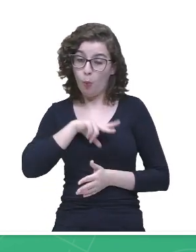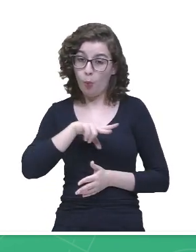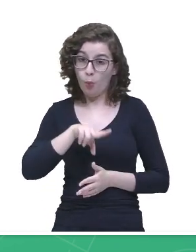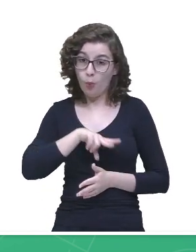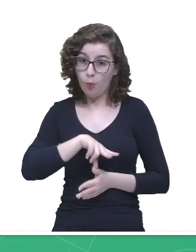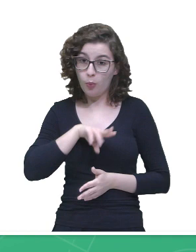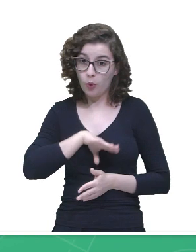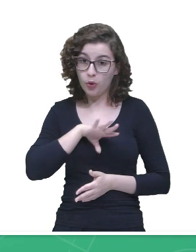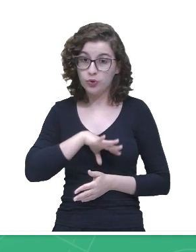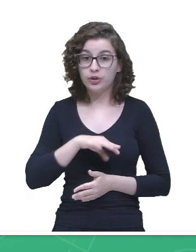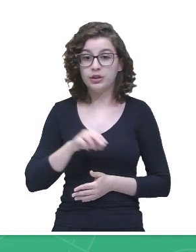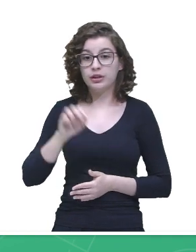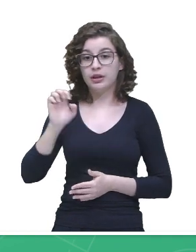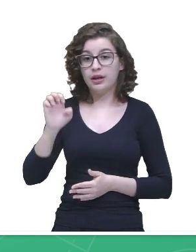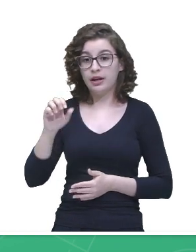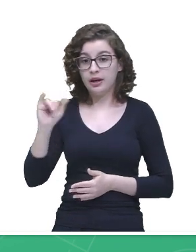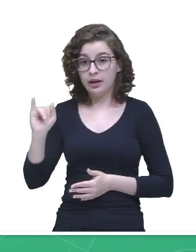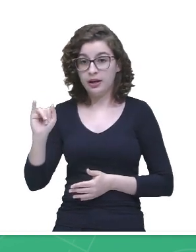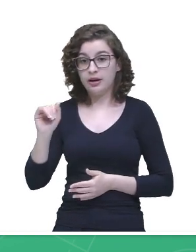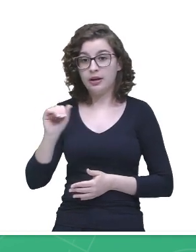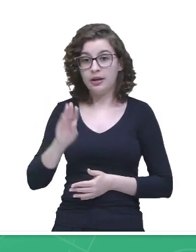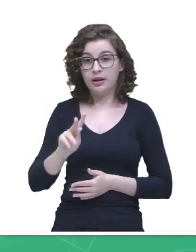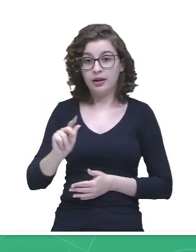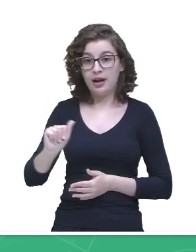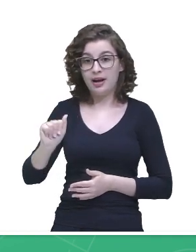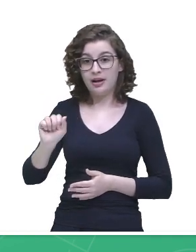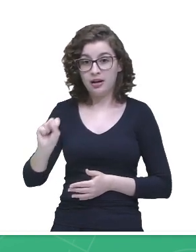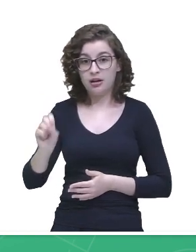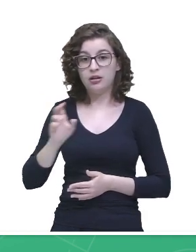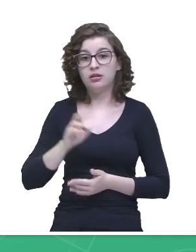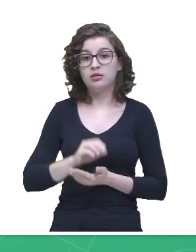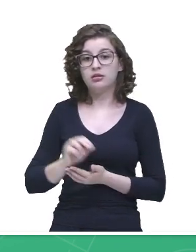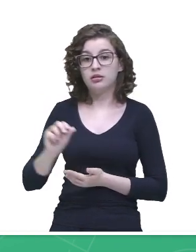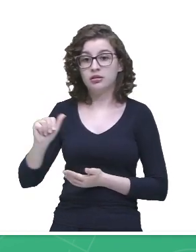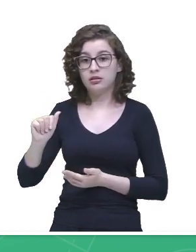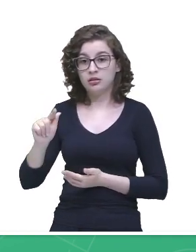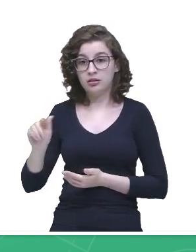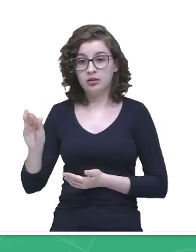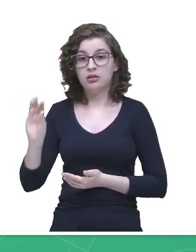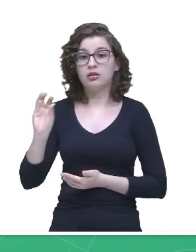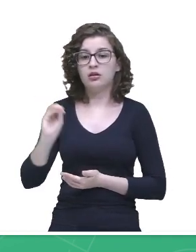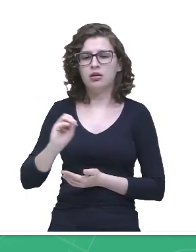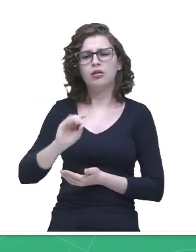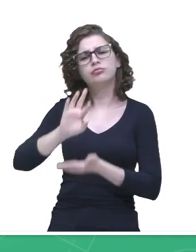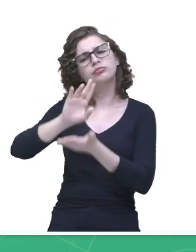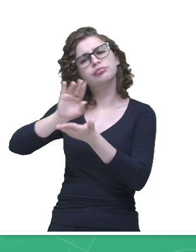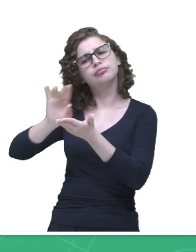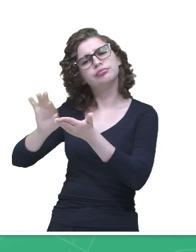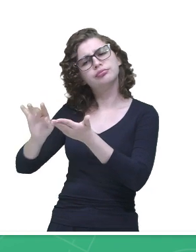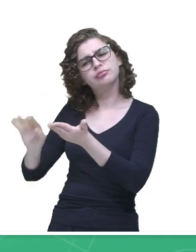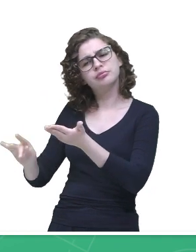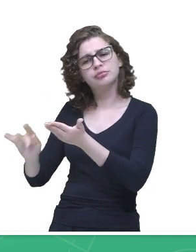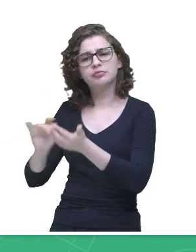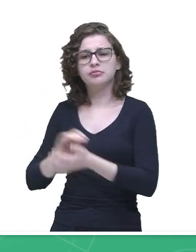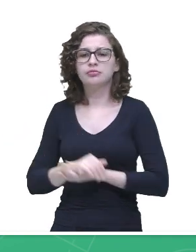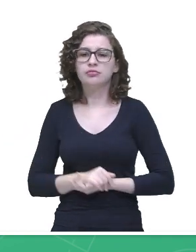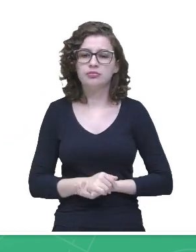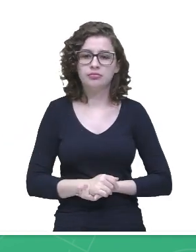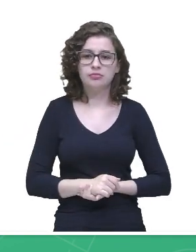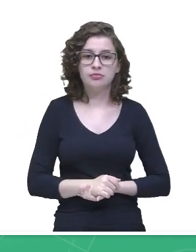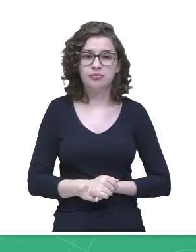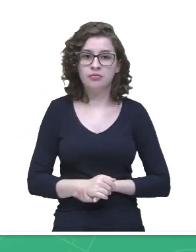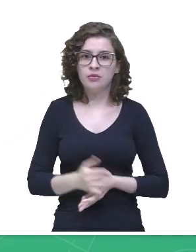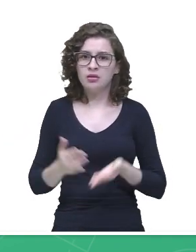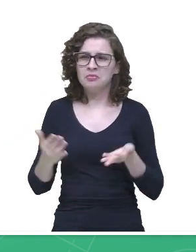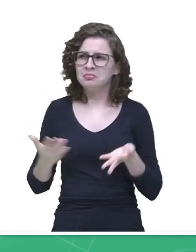nós havemos, vós haveis, eles hão. Só que nós não utilizamos muito esse verbo, né? A gente não tem esse hábito,